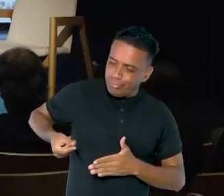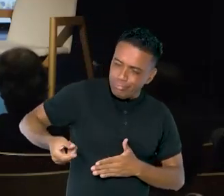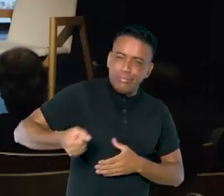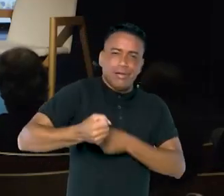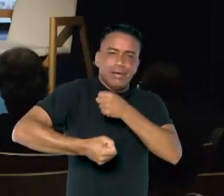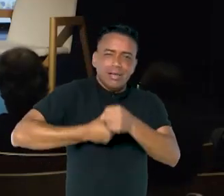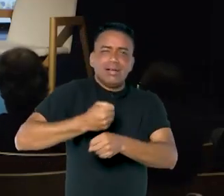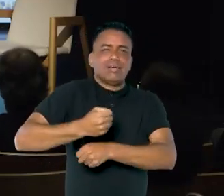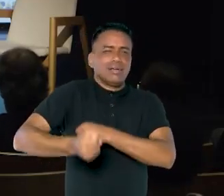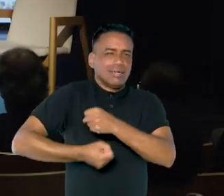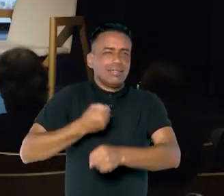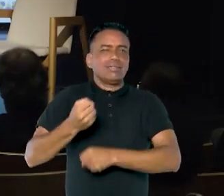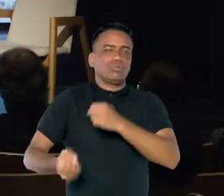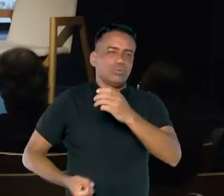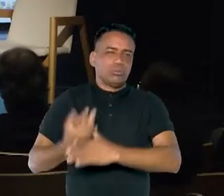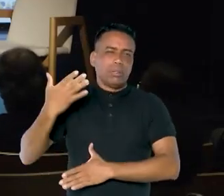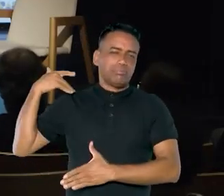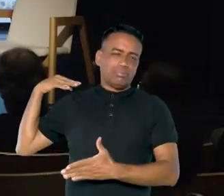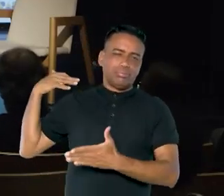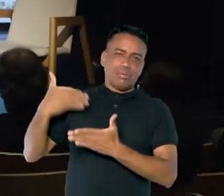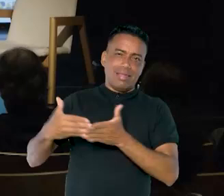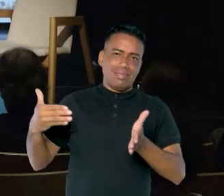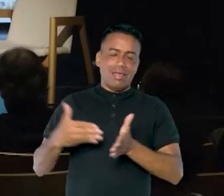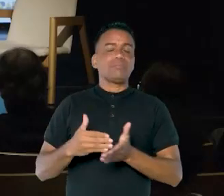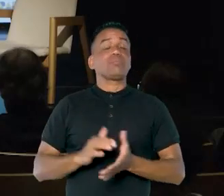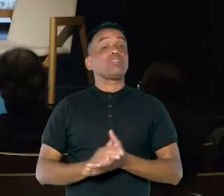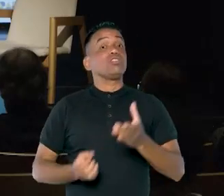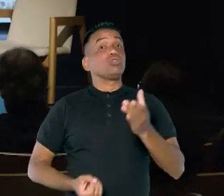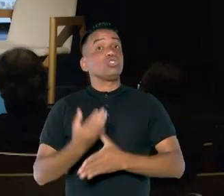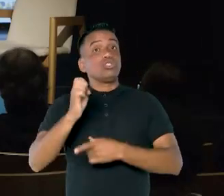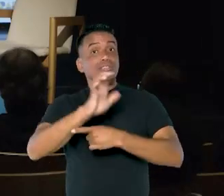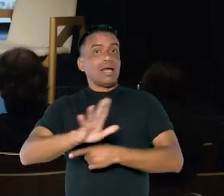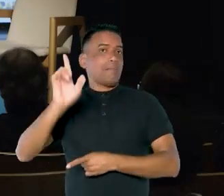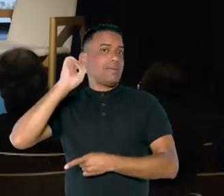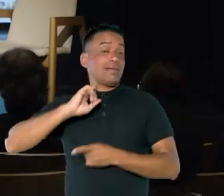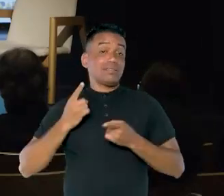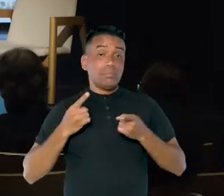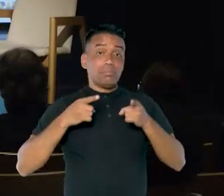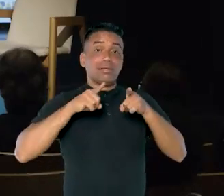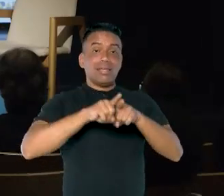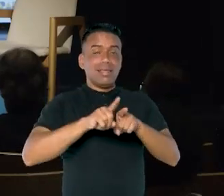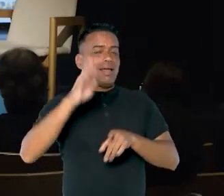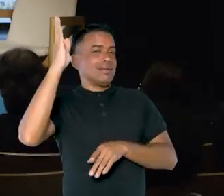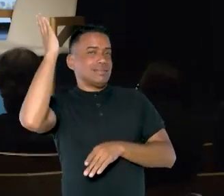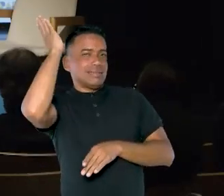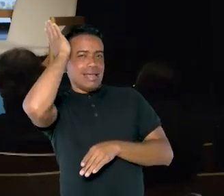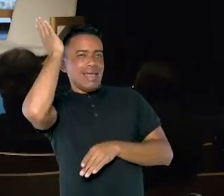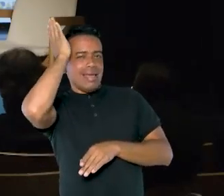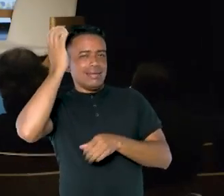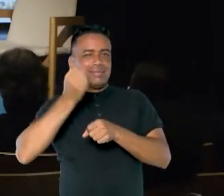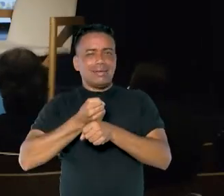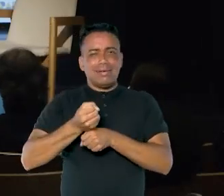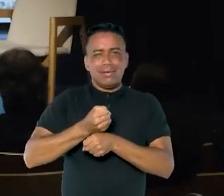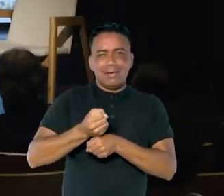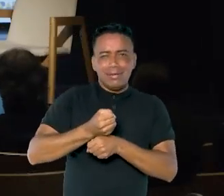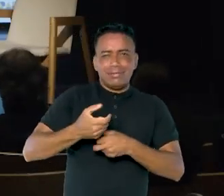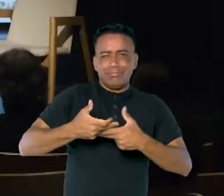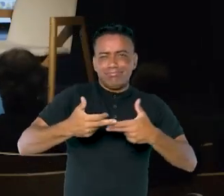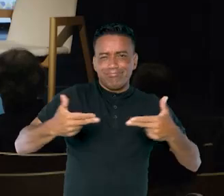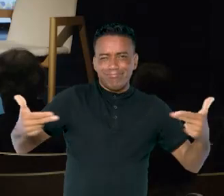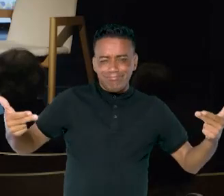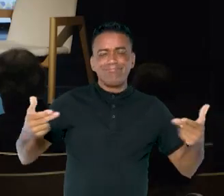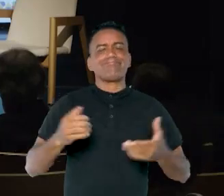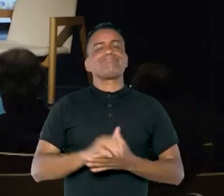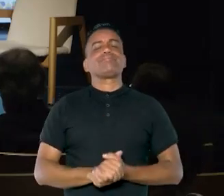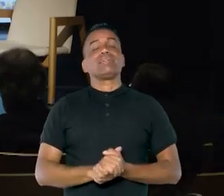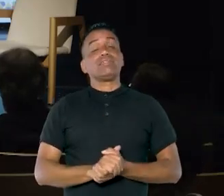forma centralizada. Diante dela, há 2 mesinhas que carregam livros e copos com água. O fundo é composto por um grande telão em